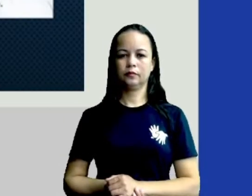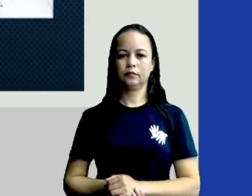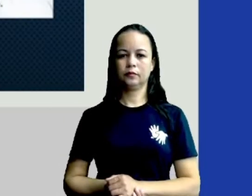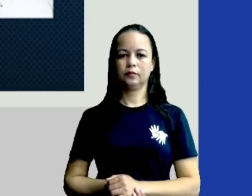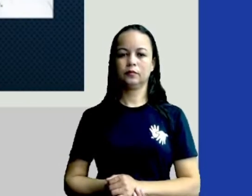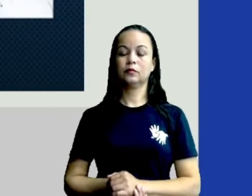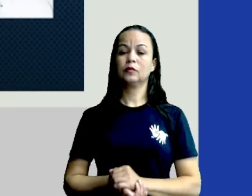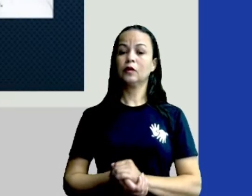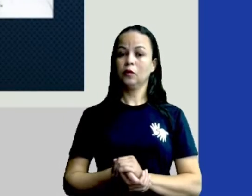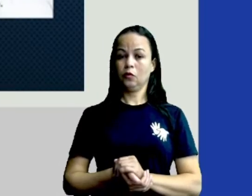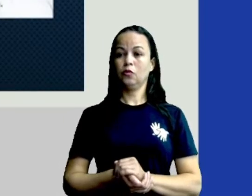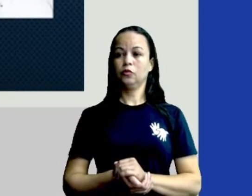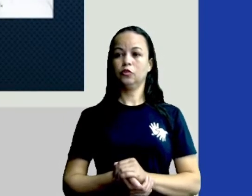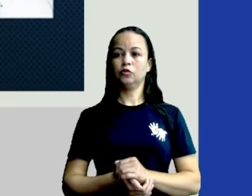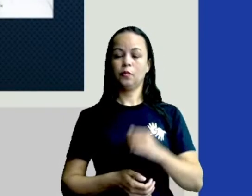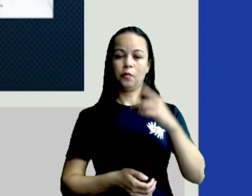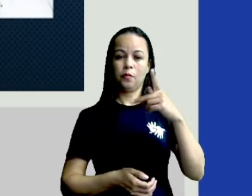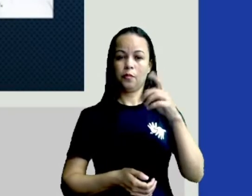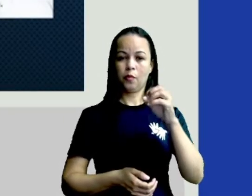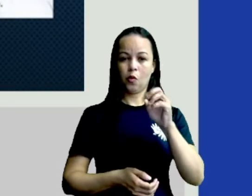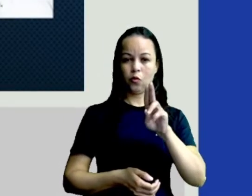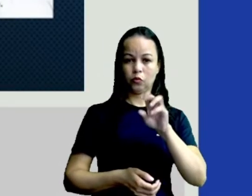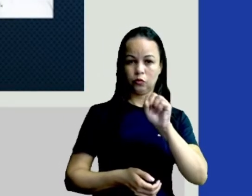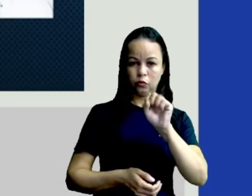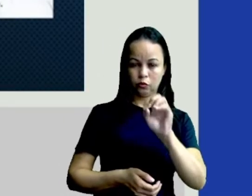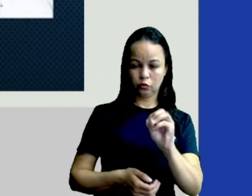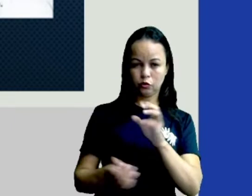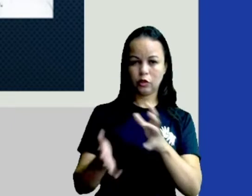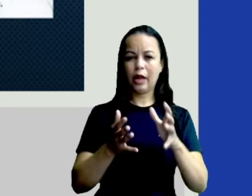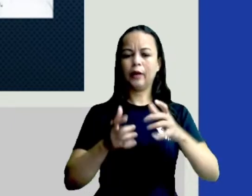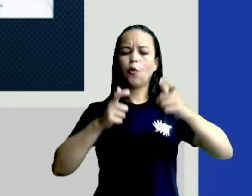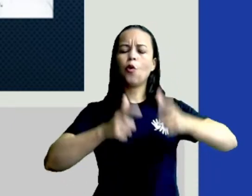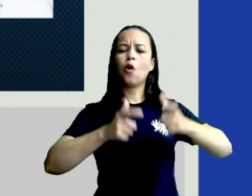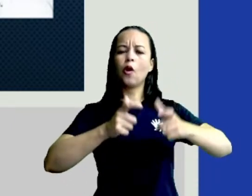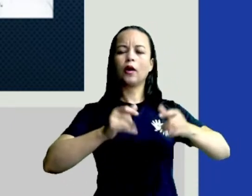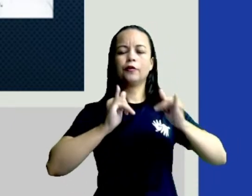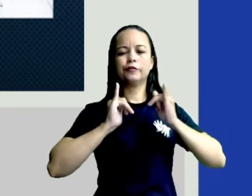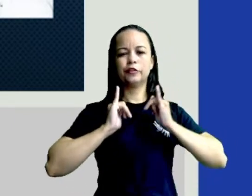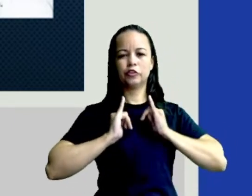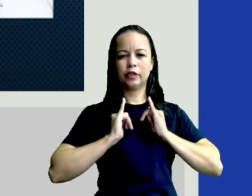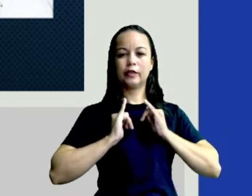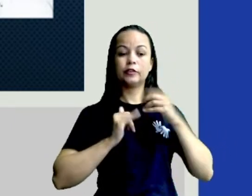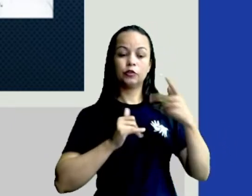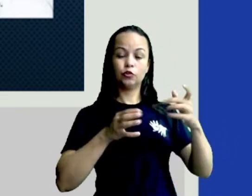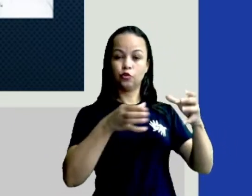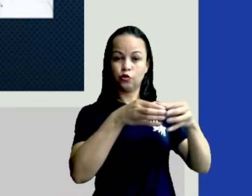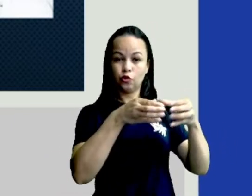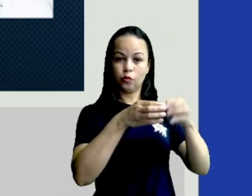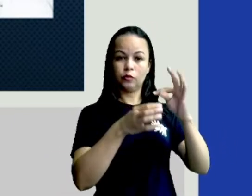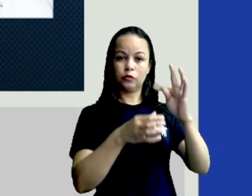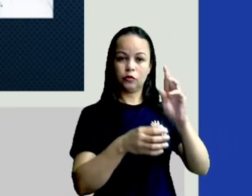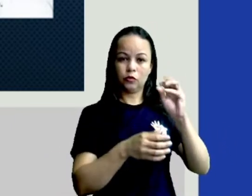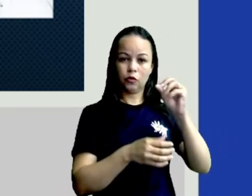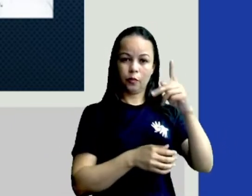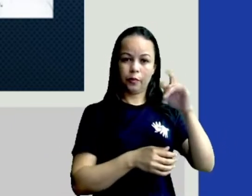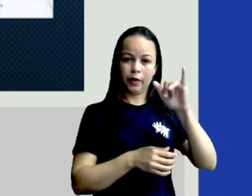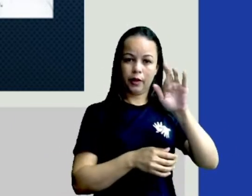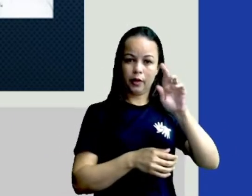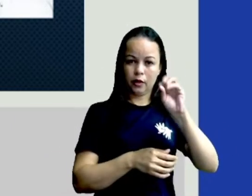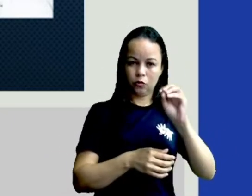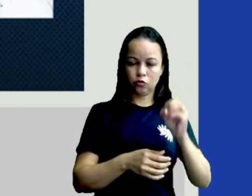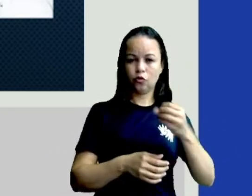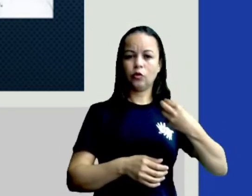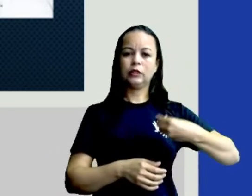Os pousos eram locais de descanso dos tropeiros e ficavam próximos de rios onde existisse